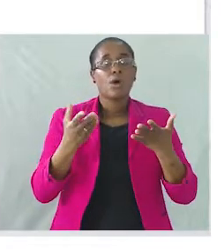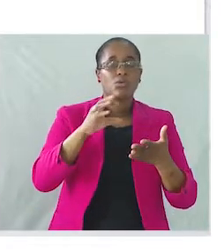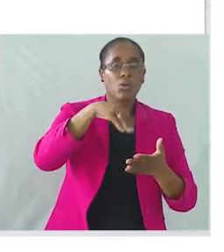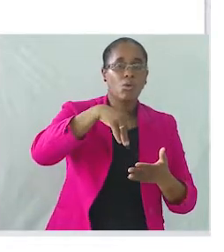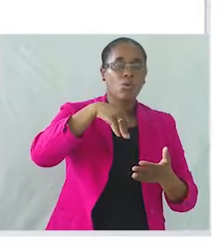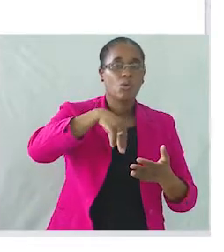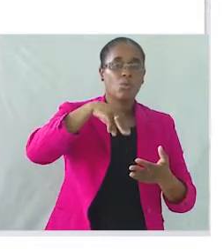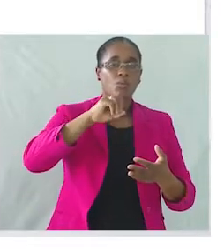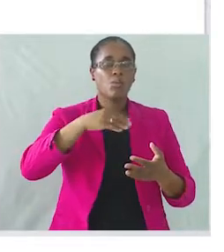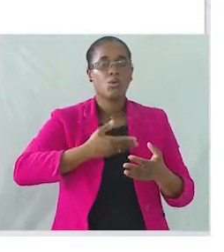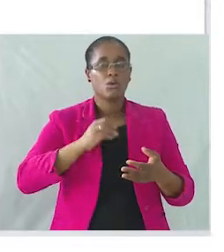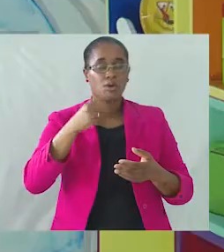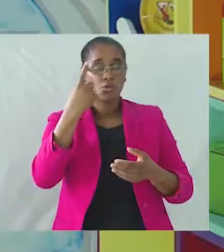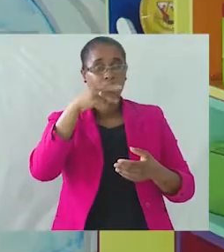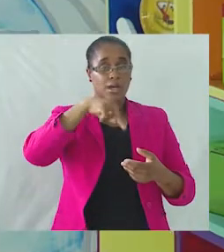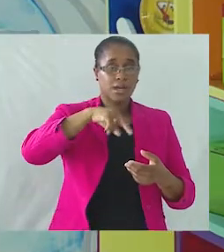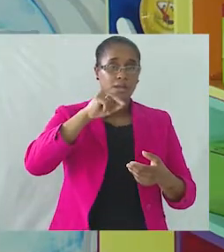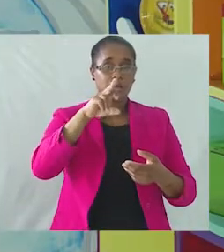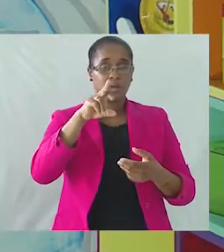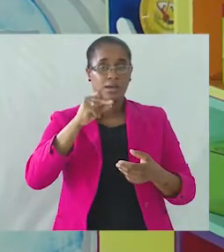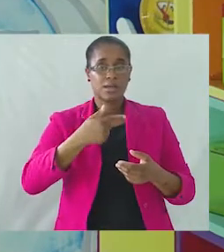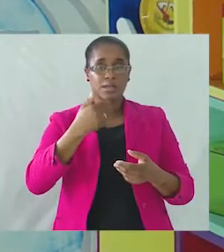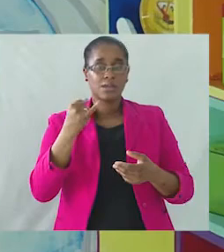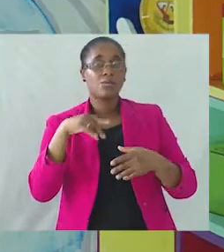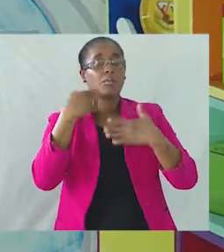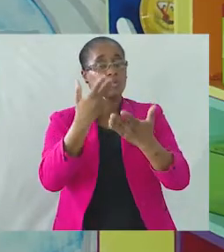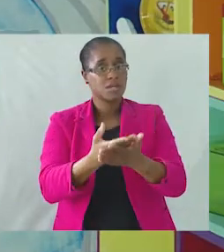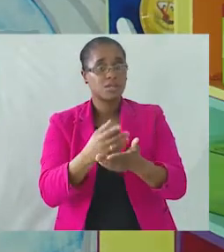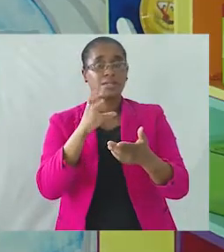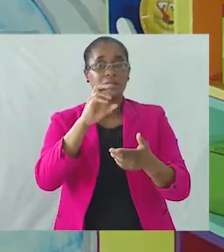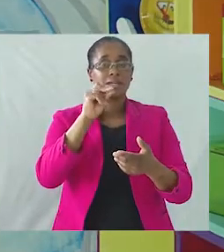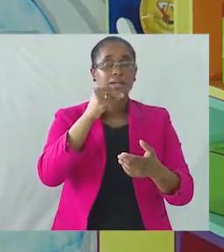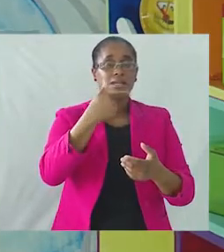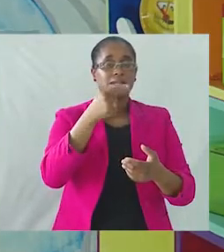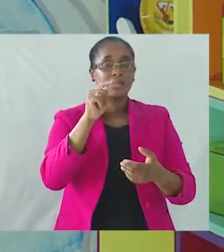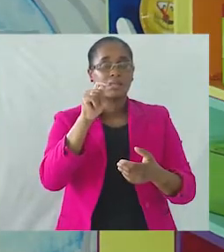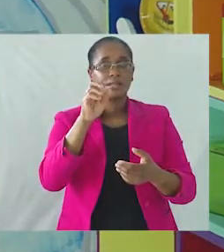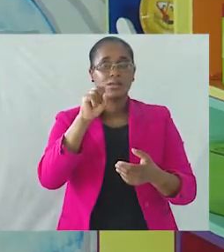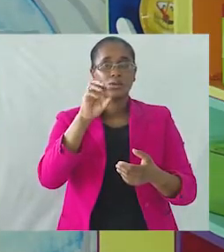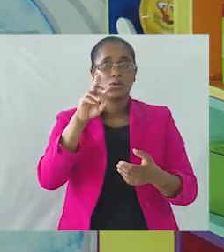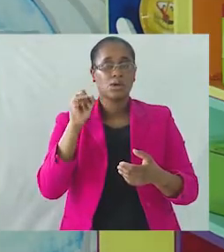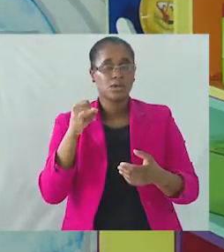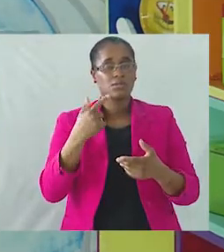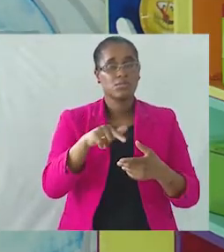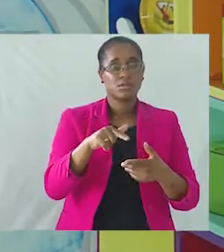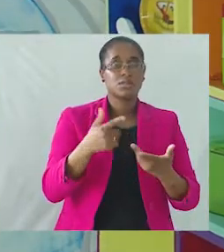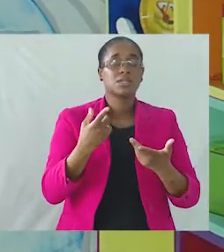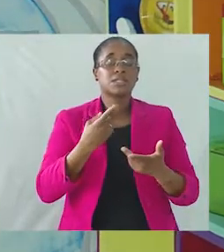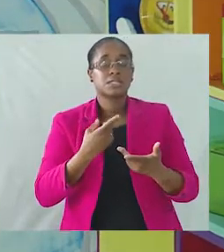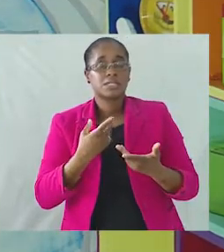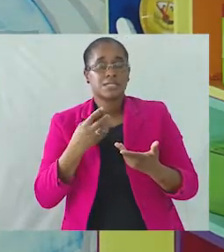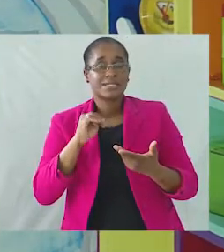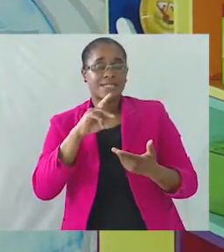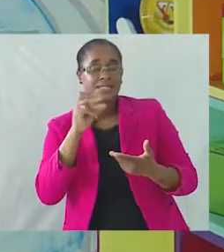as categorias da narrativa. Quais são? O narrador, as personagens, a ação, tempo, espaço. Por